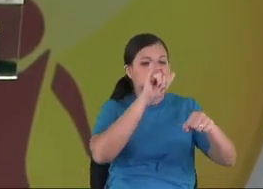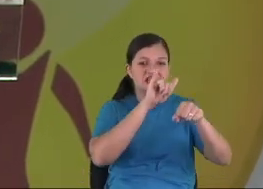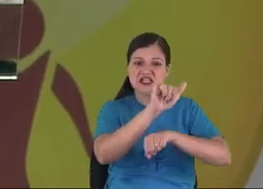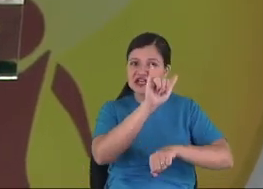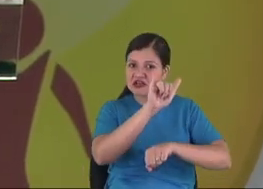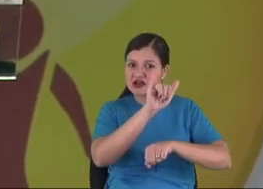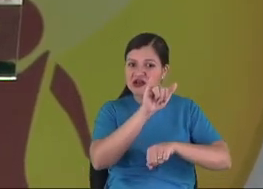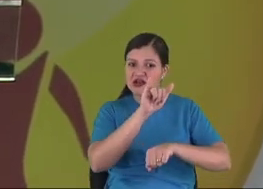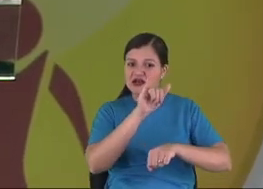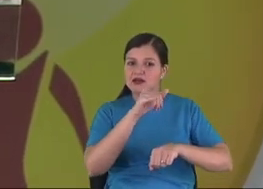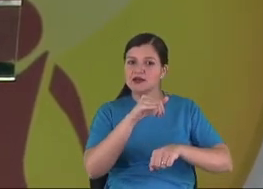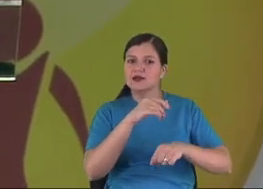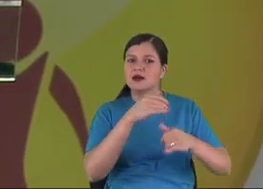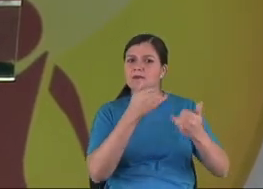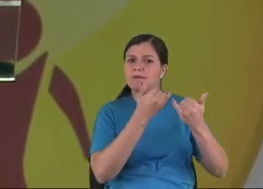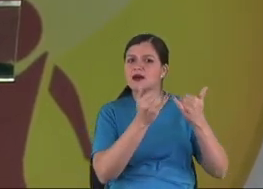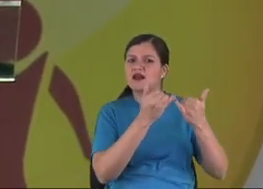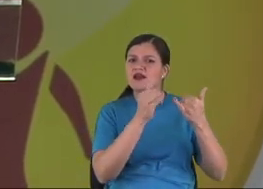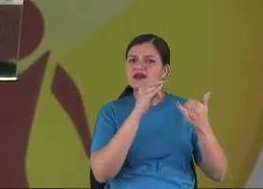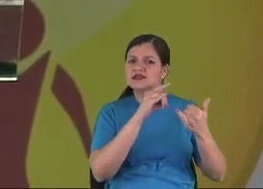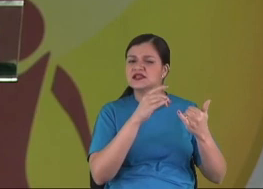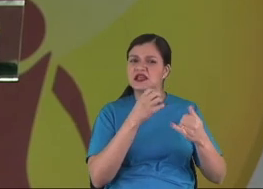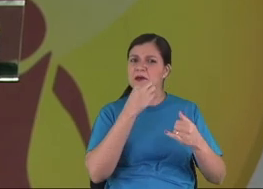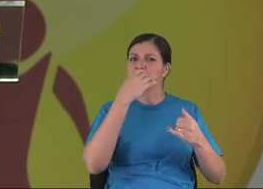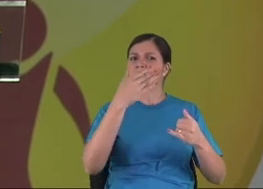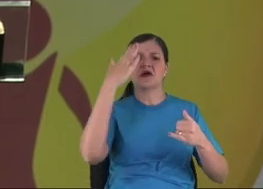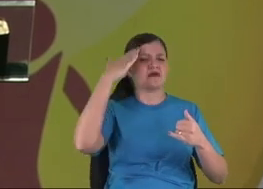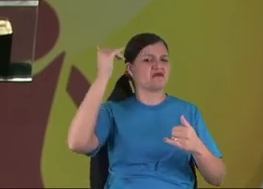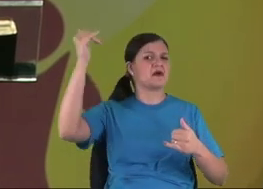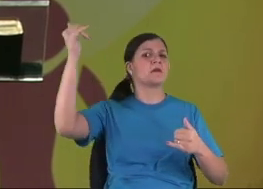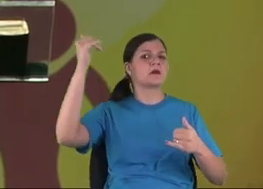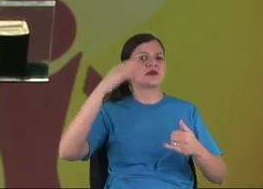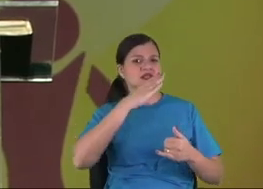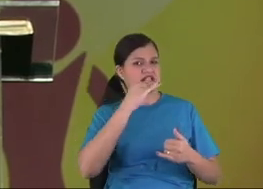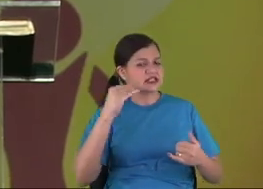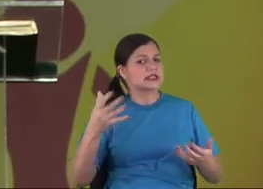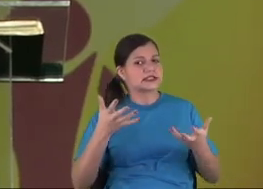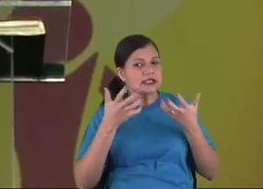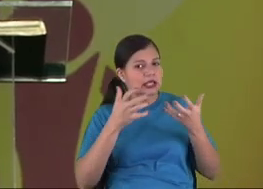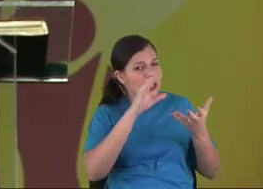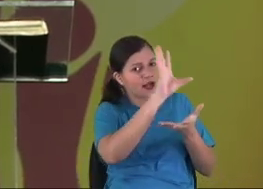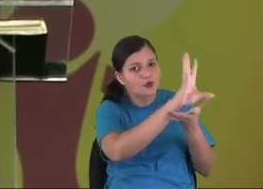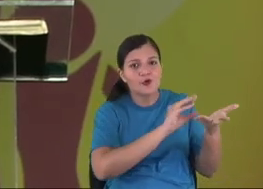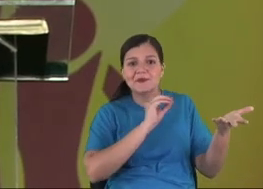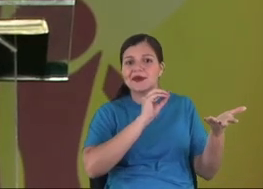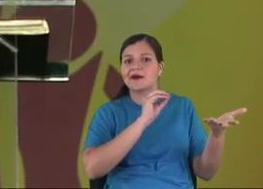sai como herói. E as crianças querem ser igual àquele espertalhão que